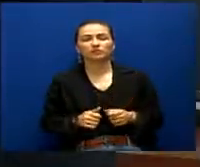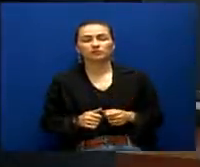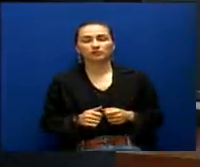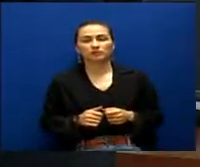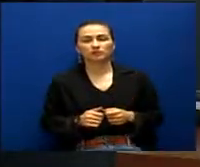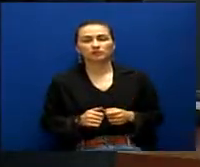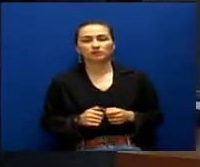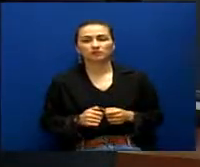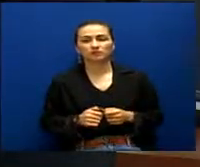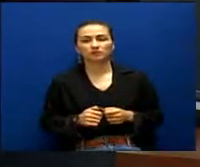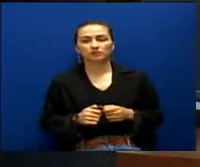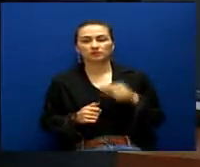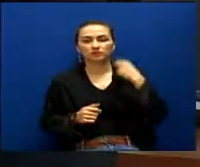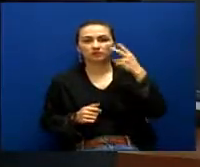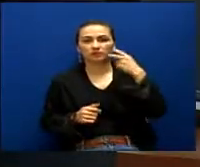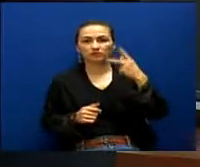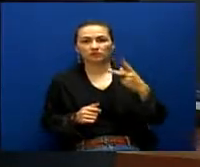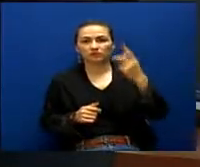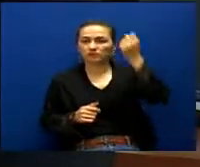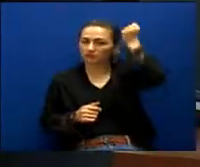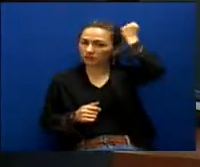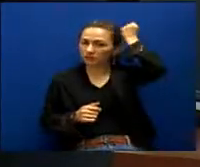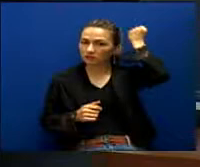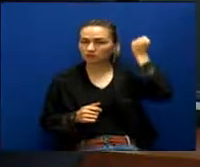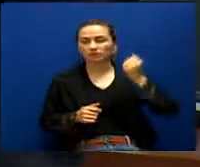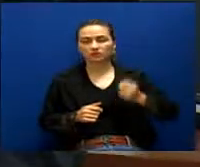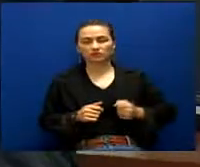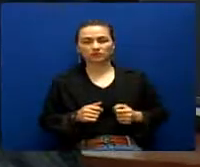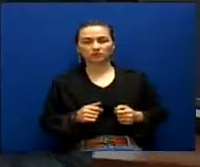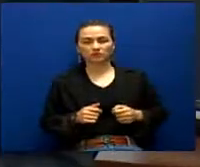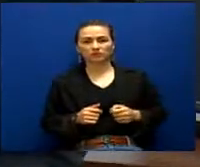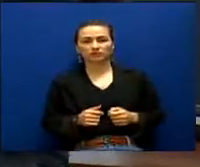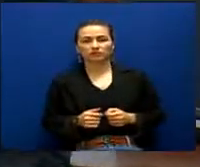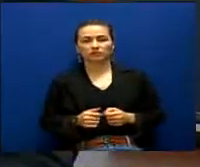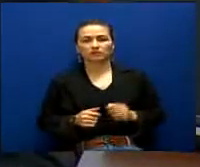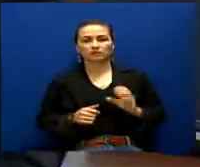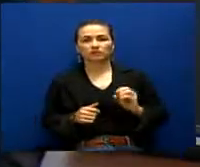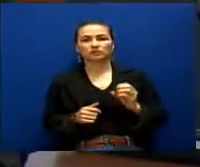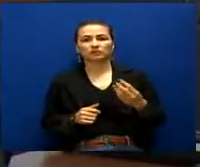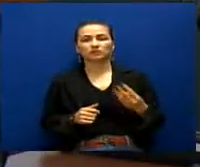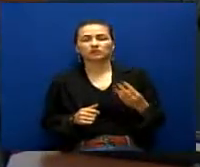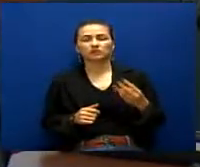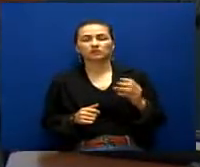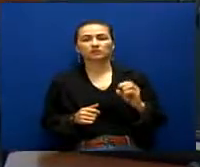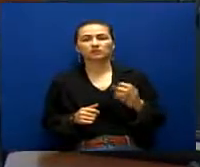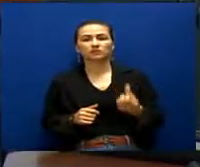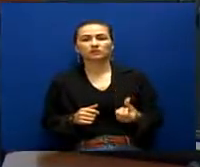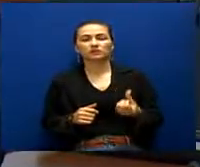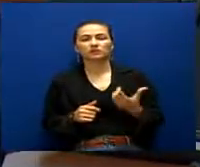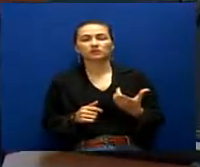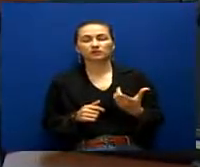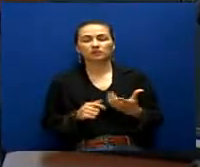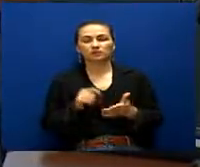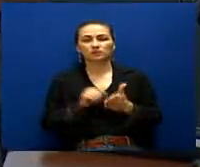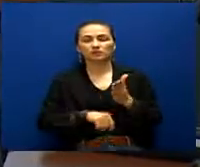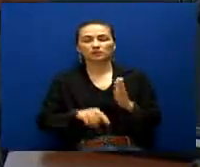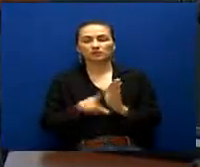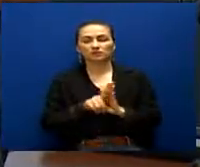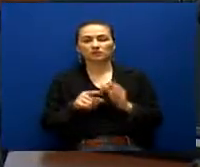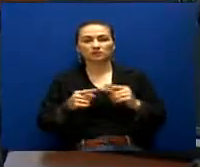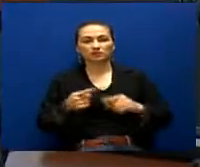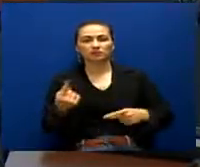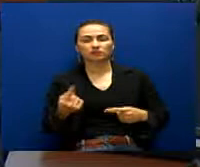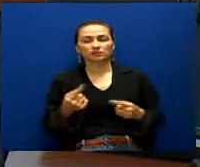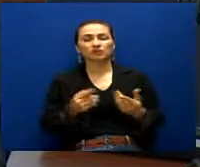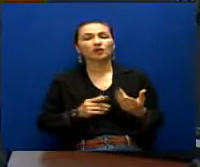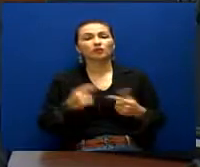6, Péricles? 3. 3, 0, 3 e 6. Não, não está negativo. Elas foram aprovadas em primeiro. Foi